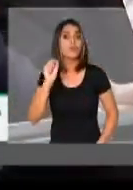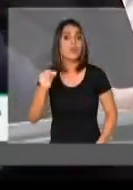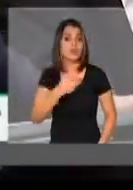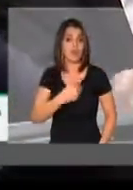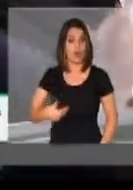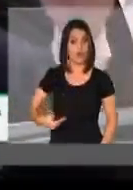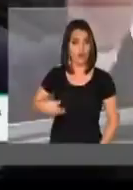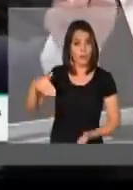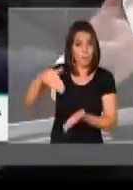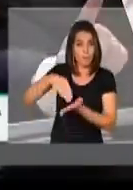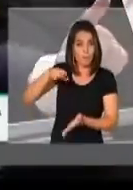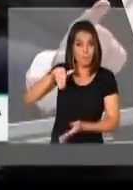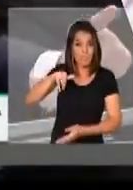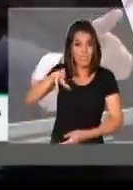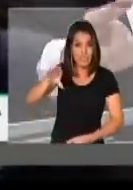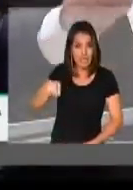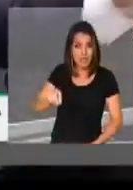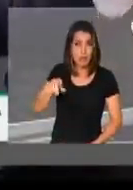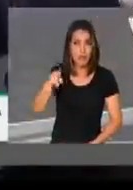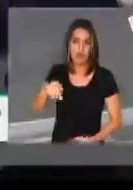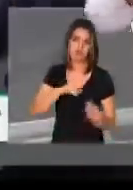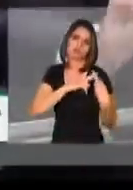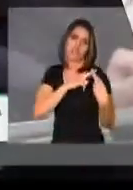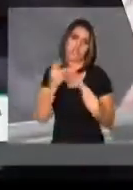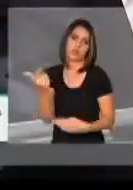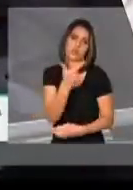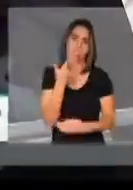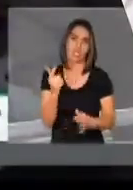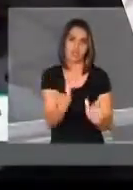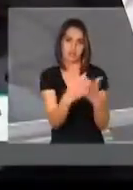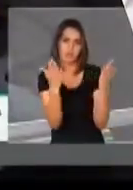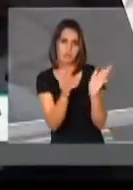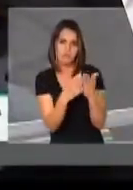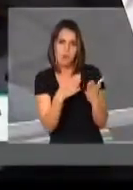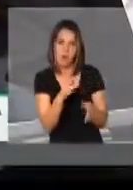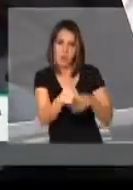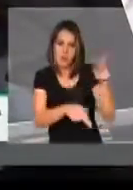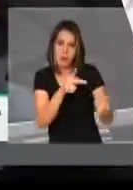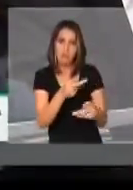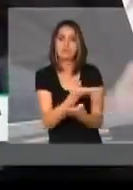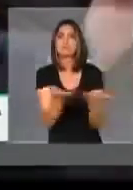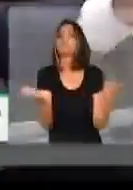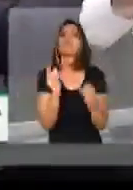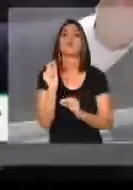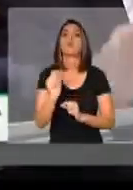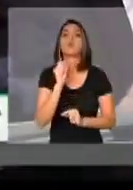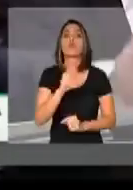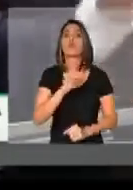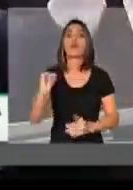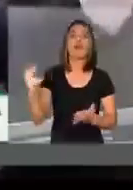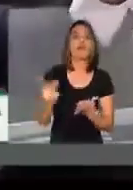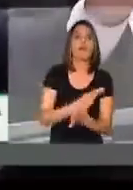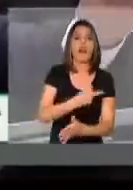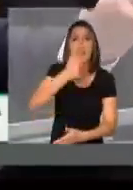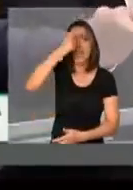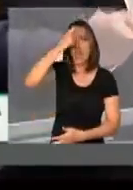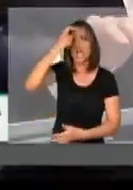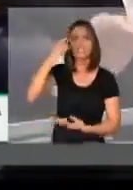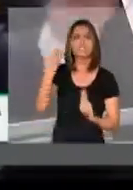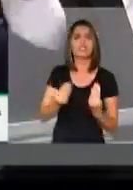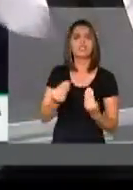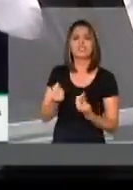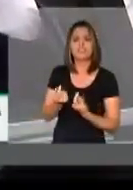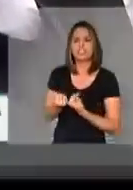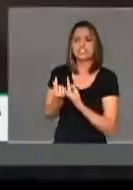seja mínimo e que não tenha responsabilidade sobre as populações mais vulneráveis, e que isso vá a uma lógica de